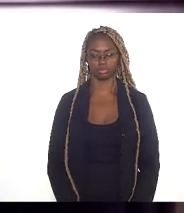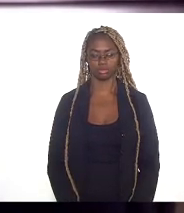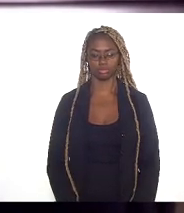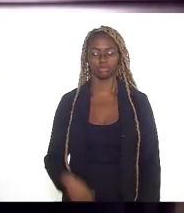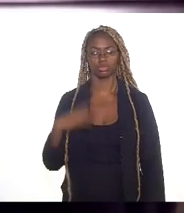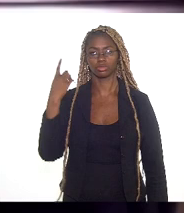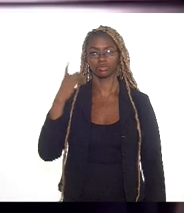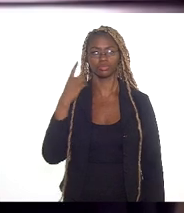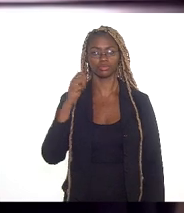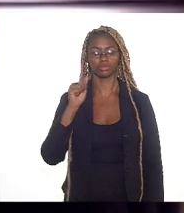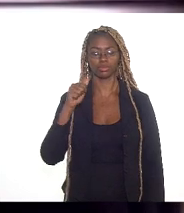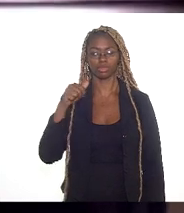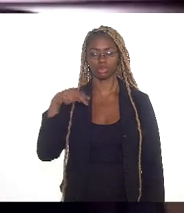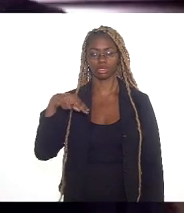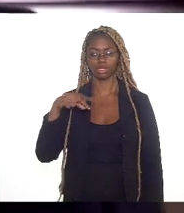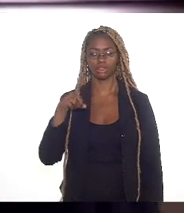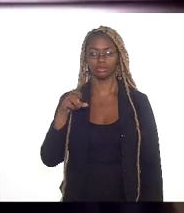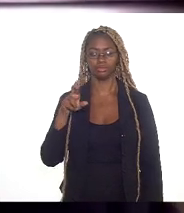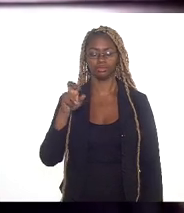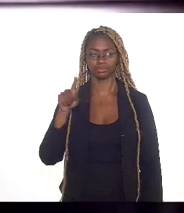Deputado André Ciliano vota sim.